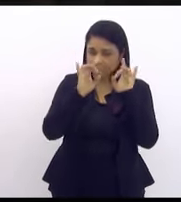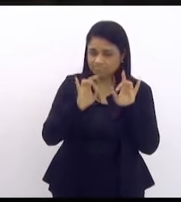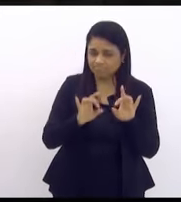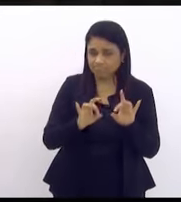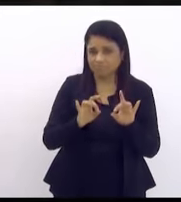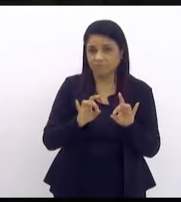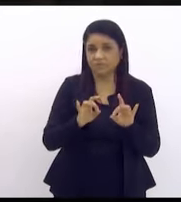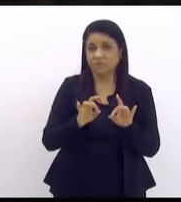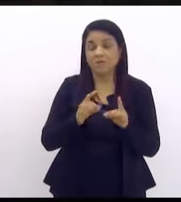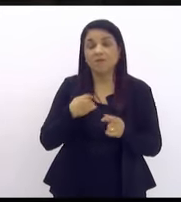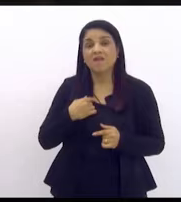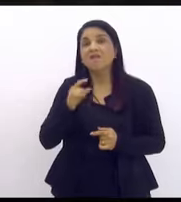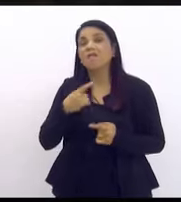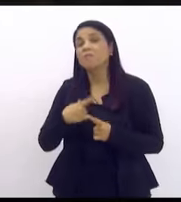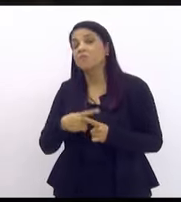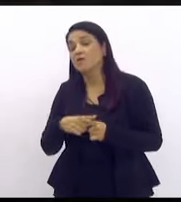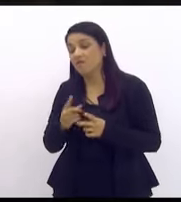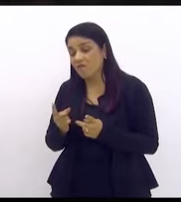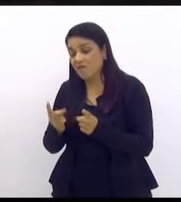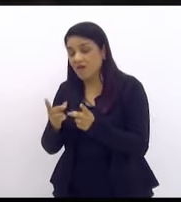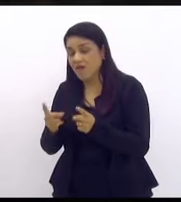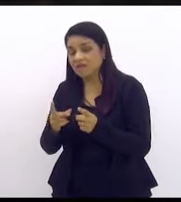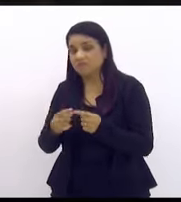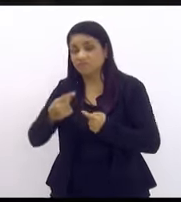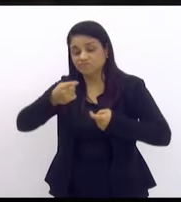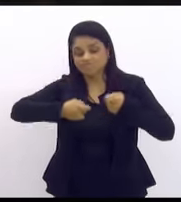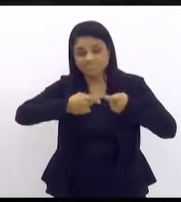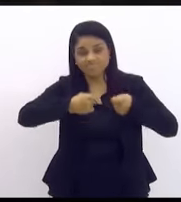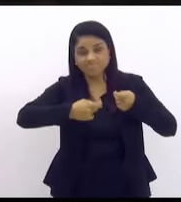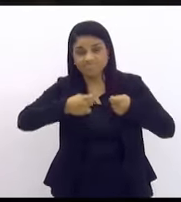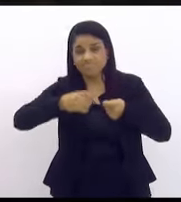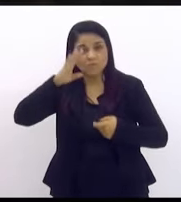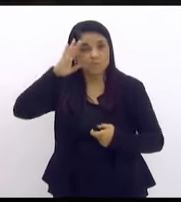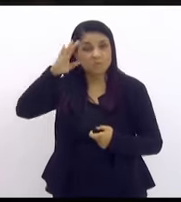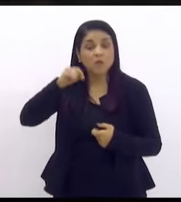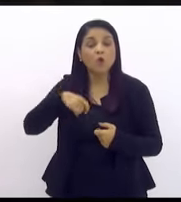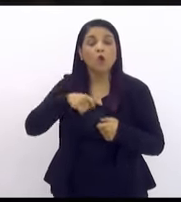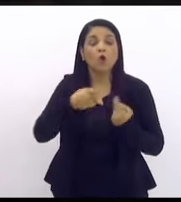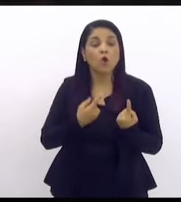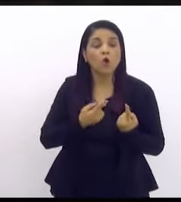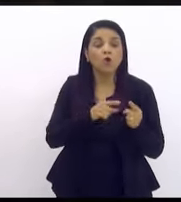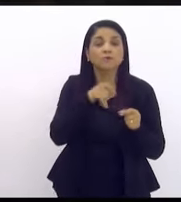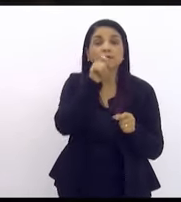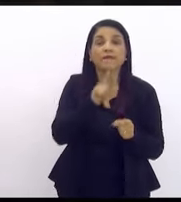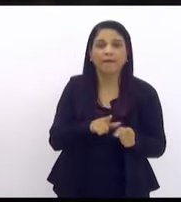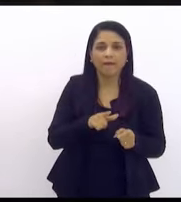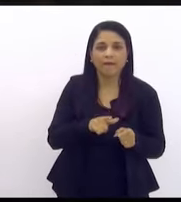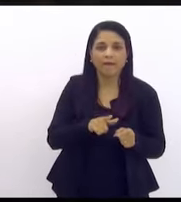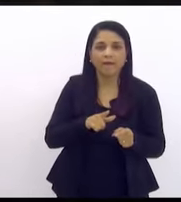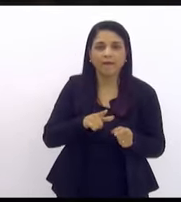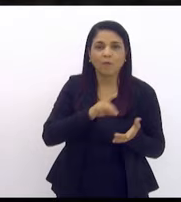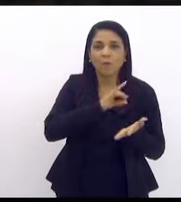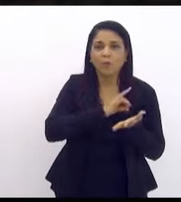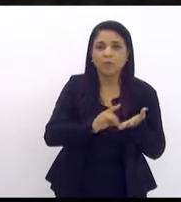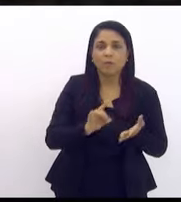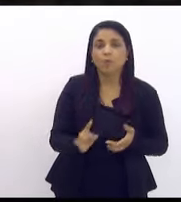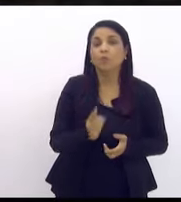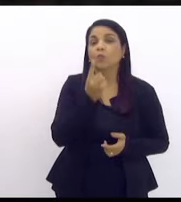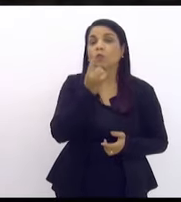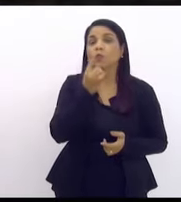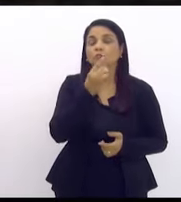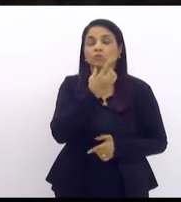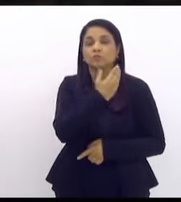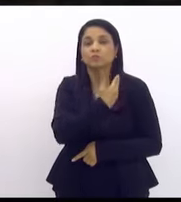Porque vende a ideia de fazer a guerra contra aqueles que podem ser o inimigo número 1 do estado do